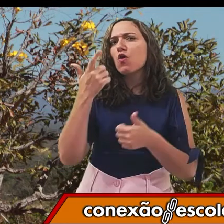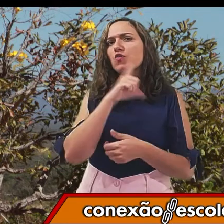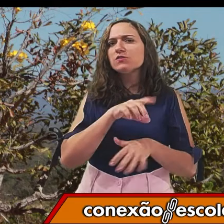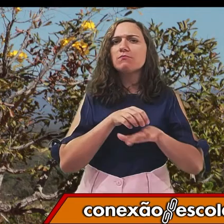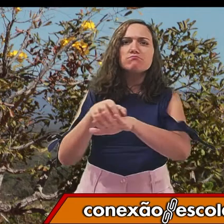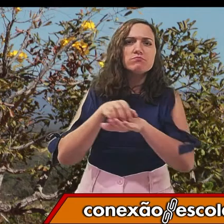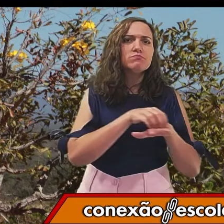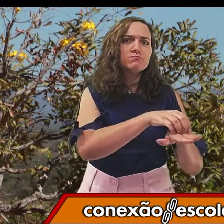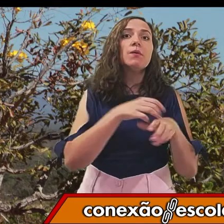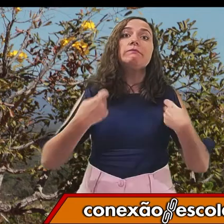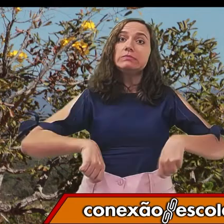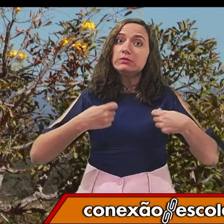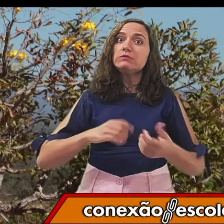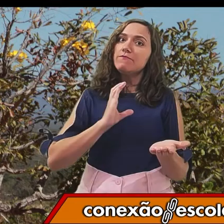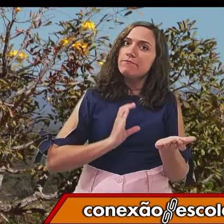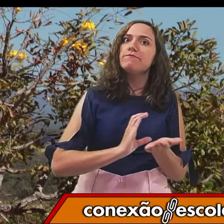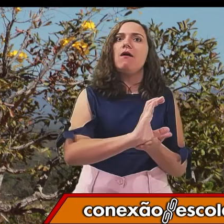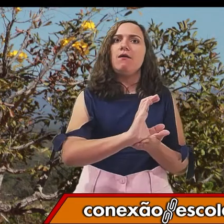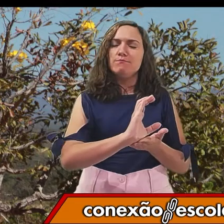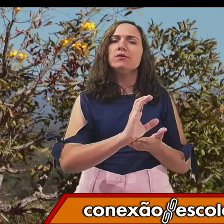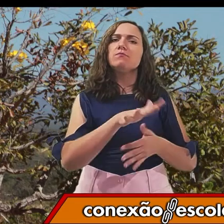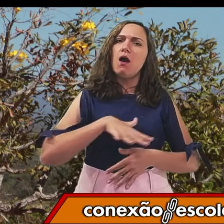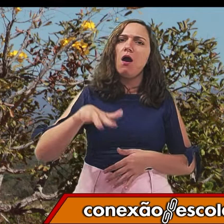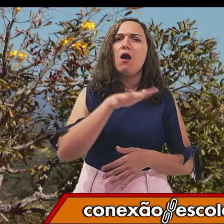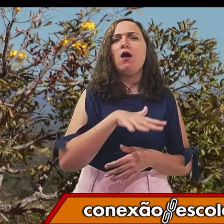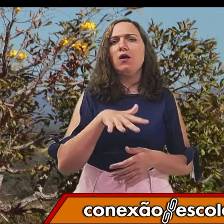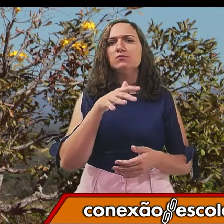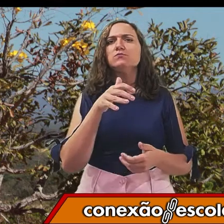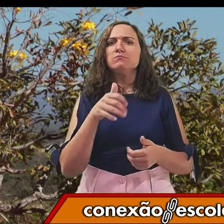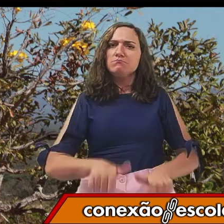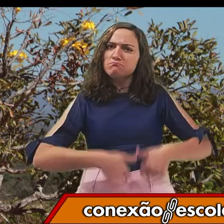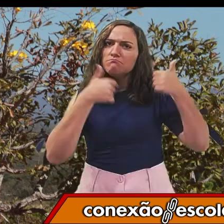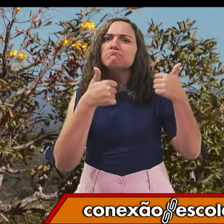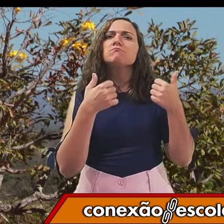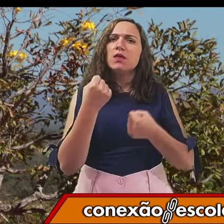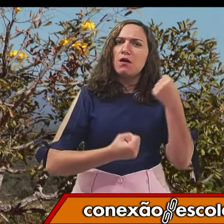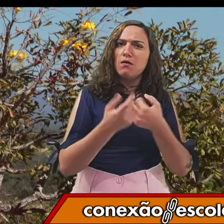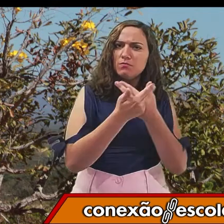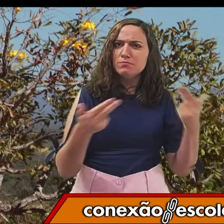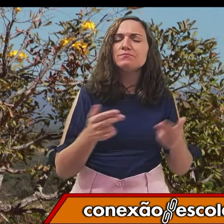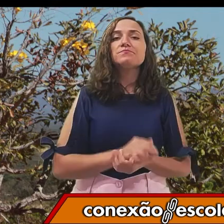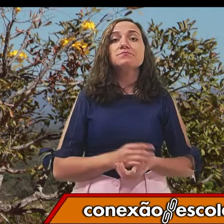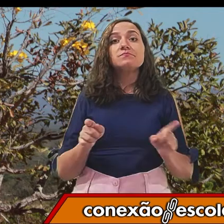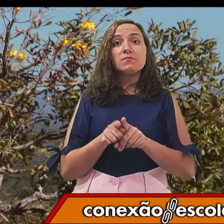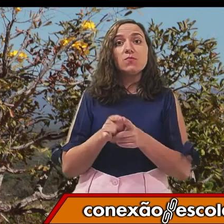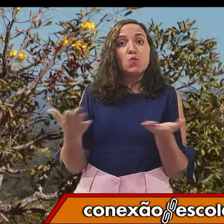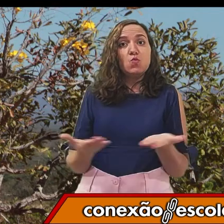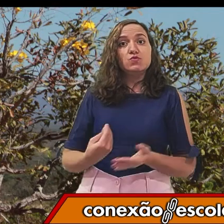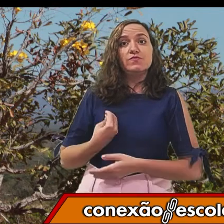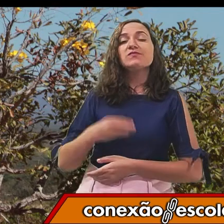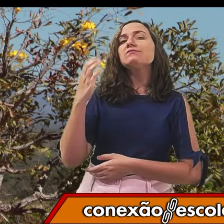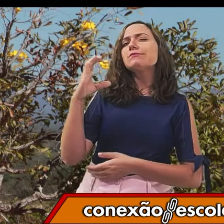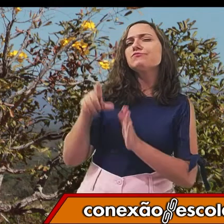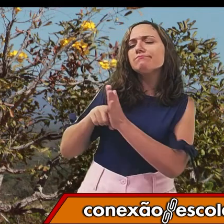em transporte público. Com o objetivo de resolver o problema da poluição, os cientistas atualmente procuram